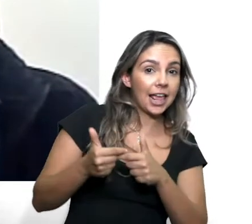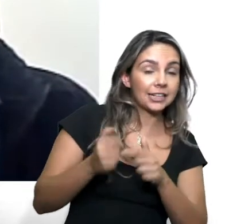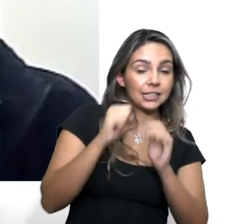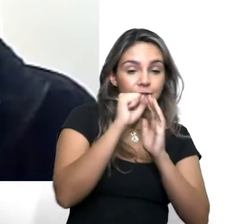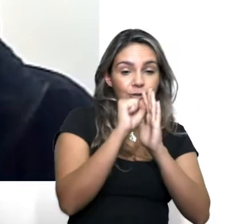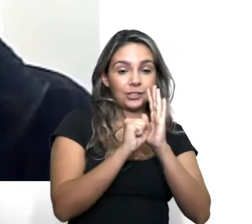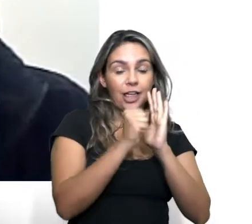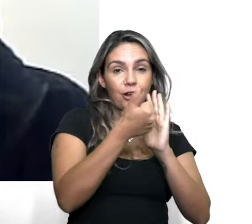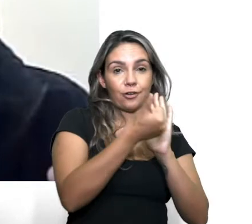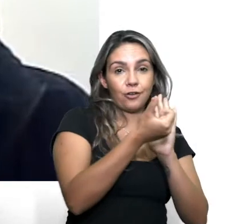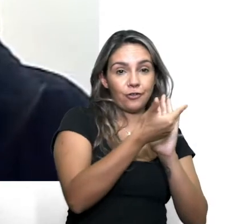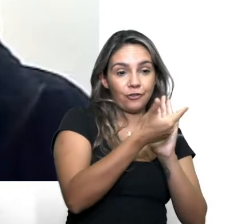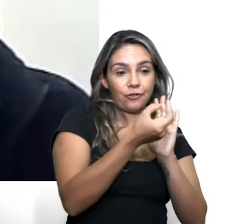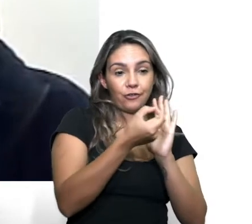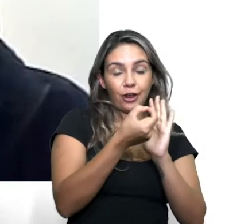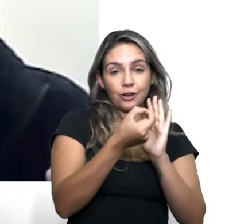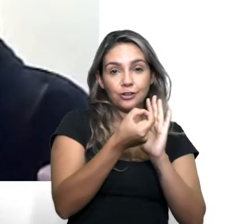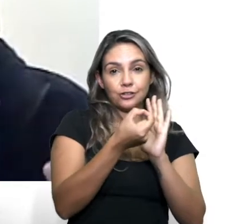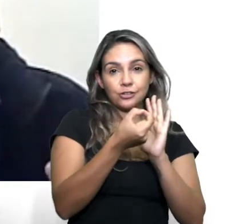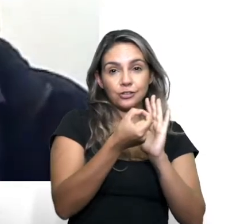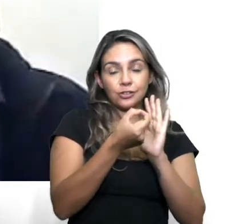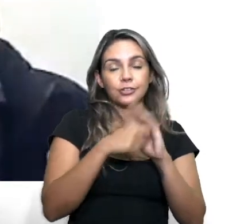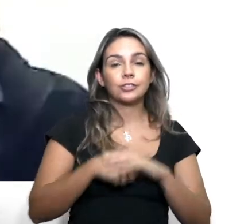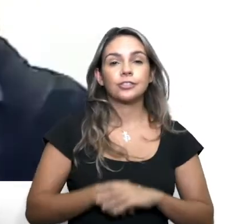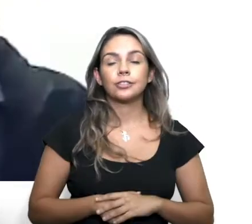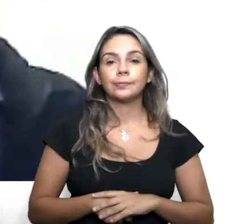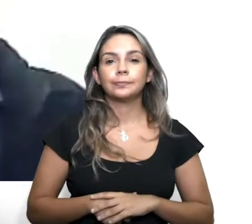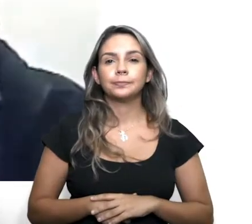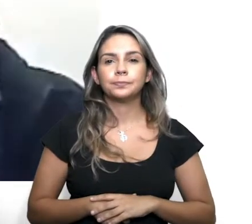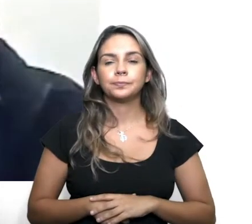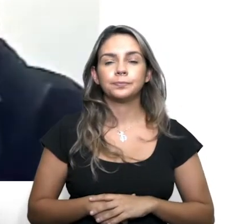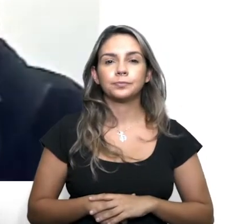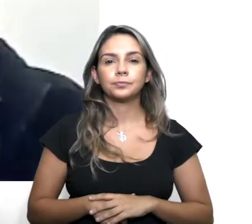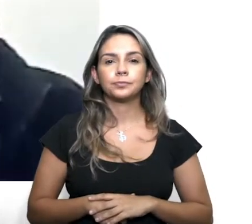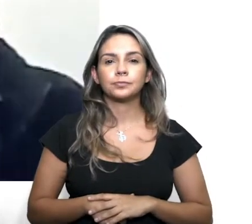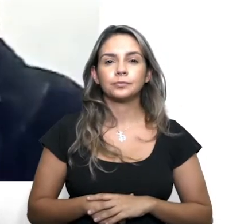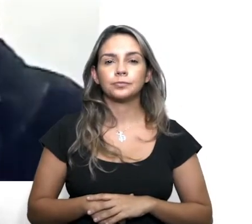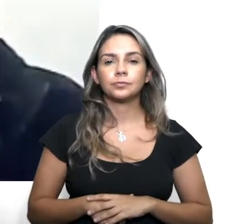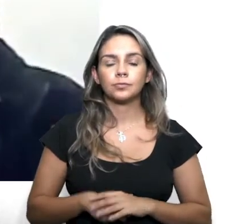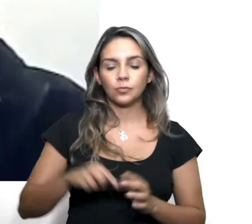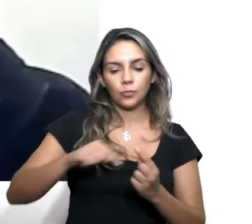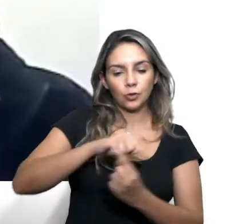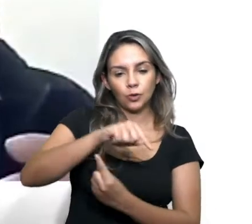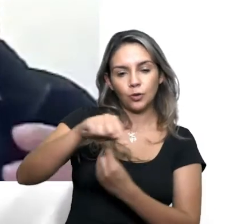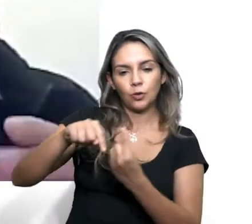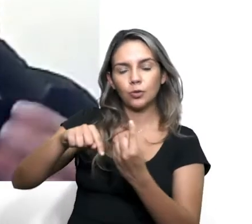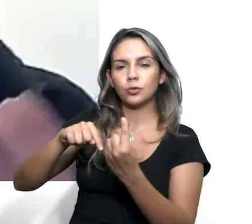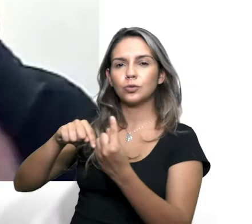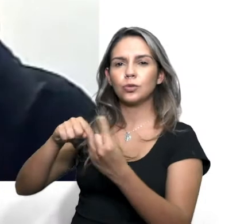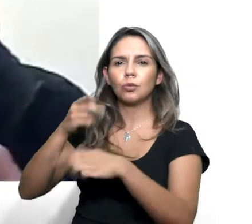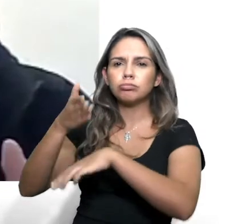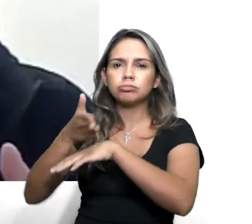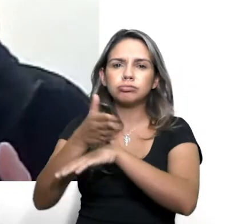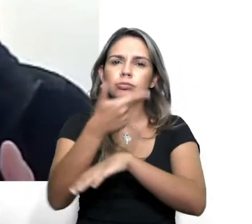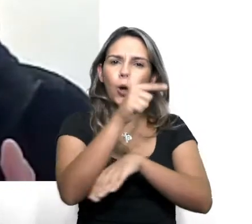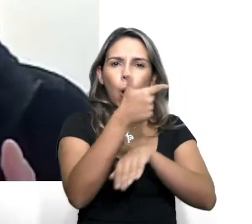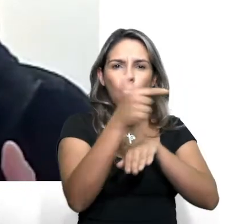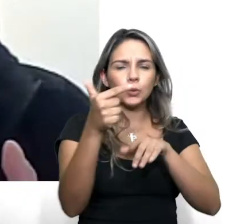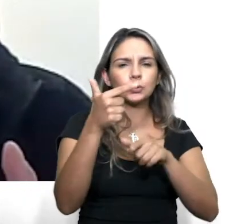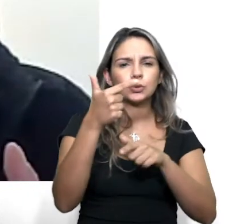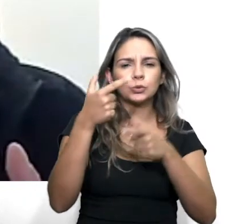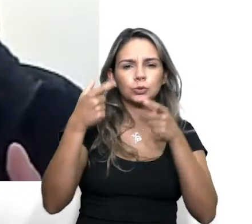XX, de artistas como Duchamp, que rodou o Urinol. O Duchamp, por